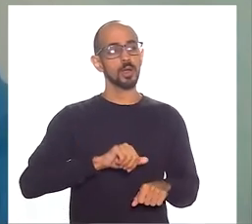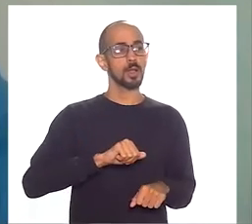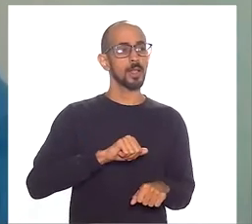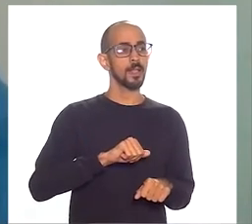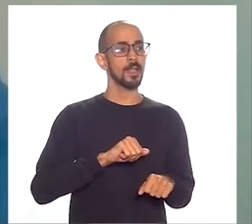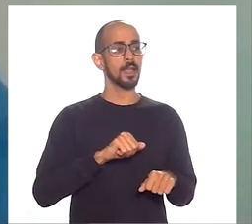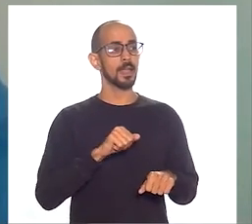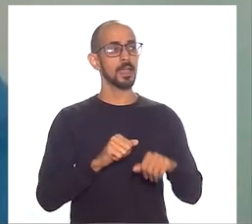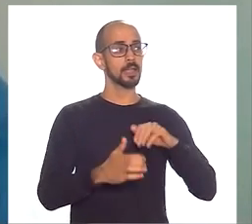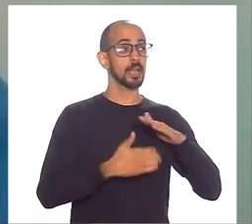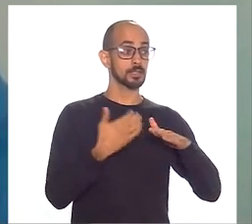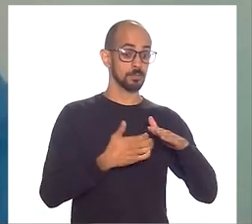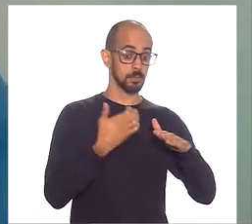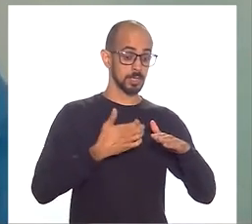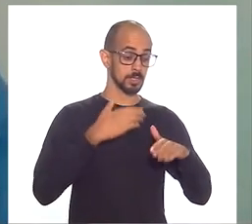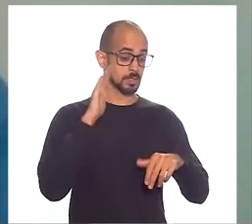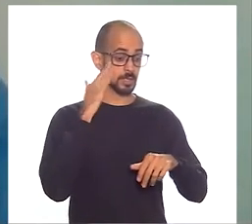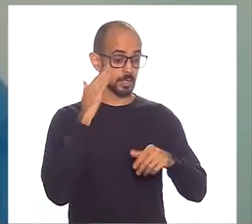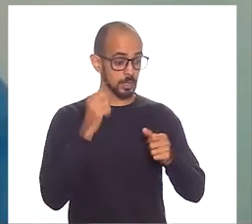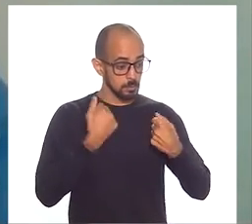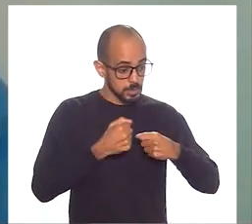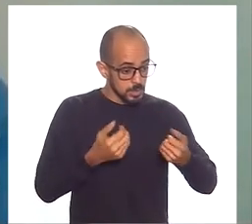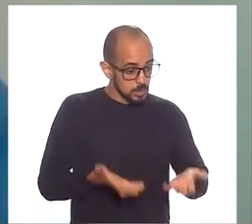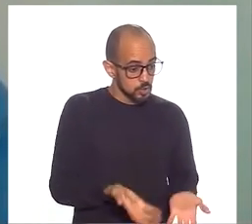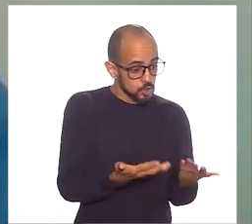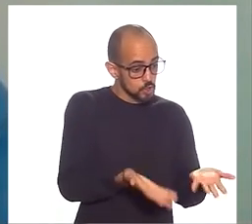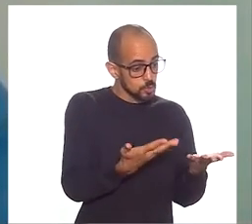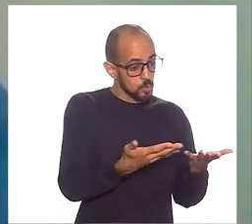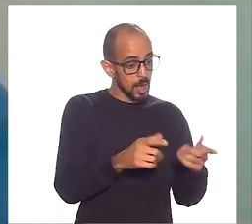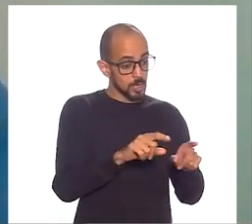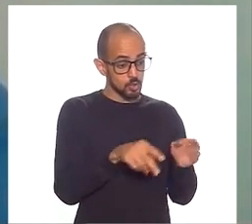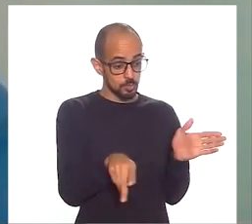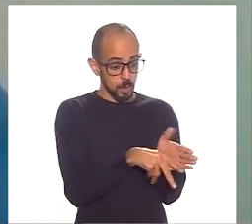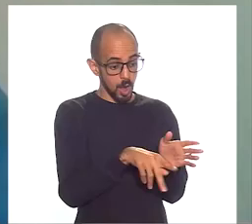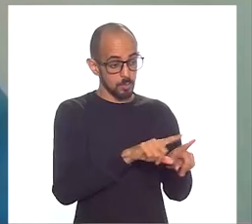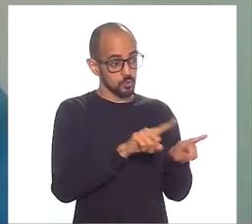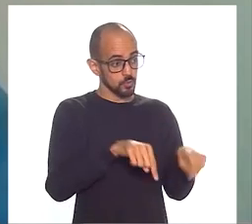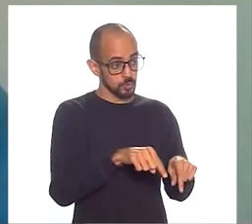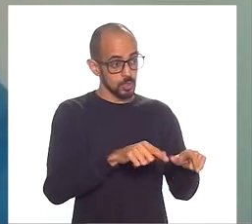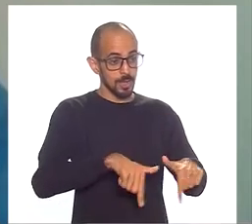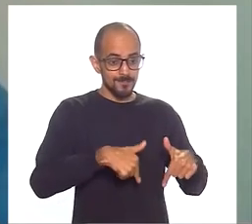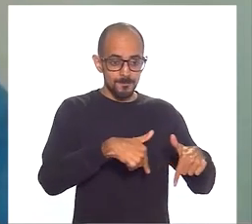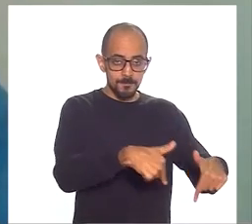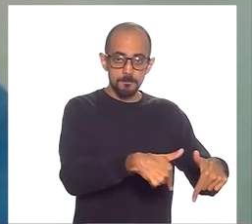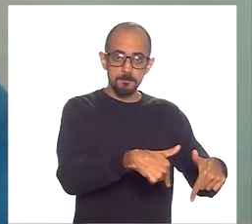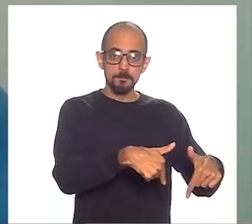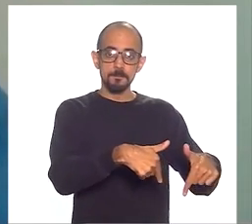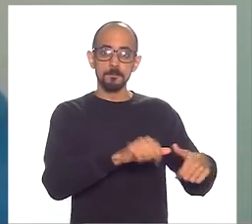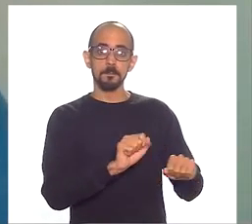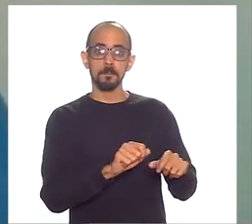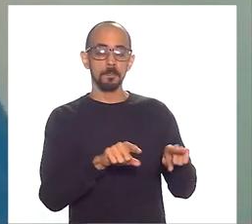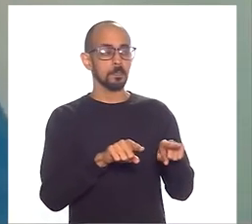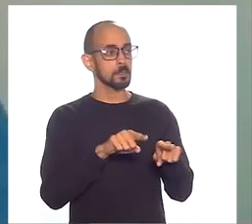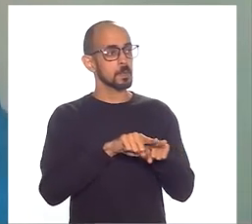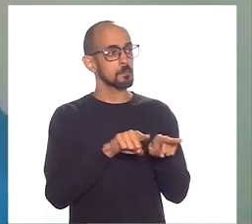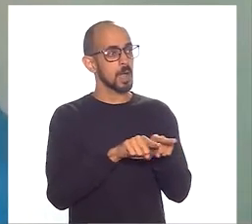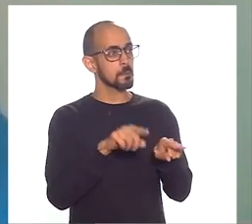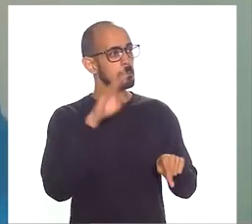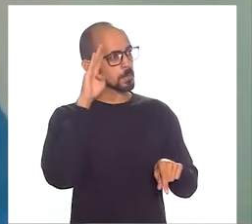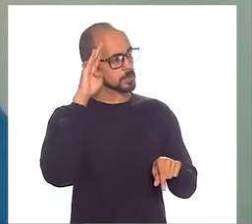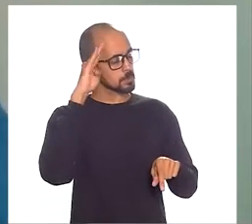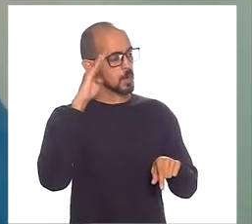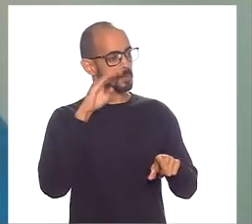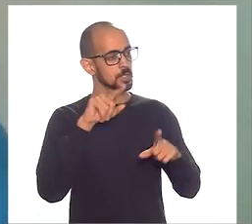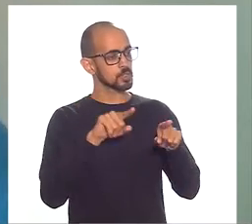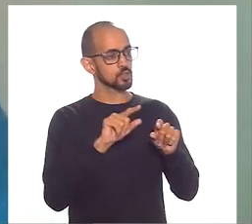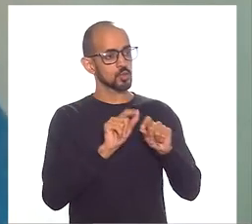o entendimento, né, pelas empresas de que é importante também estimular que os colaboradores possam atuar em outras frentes e